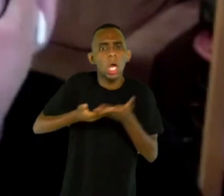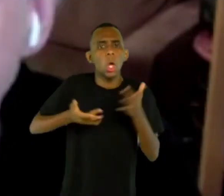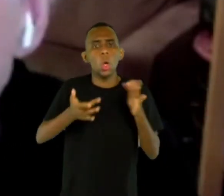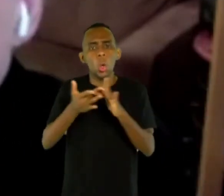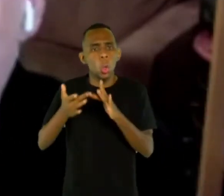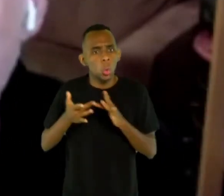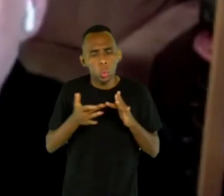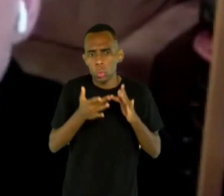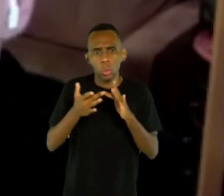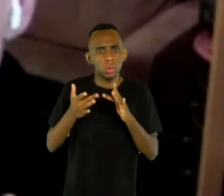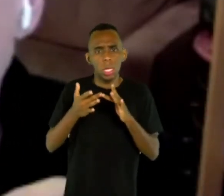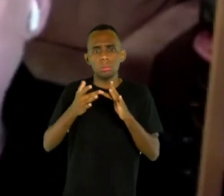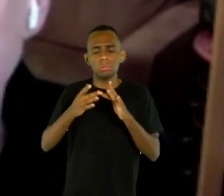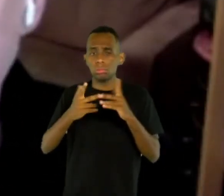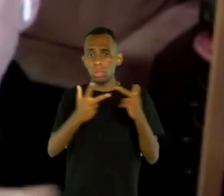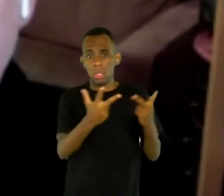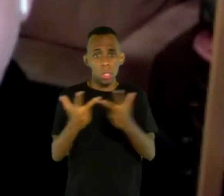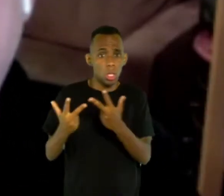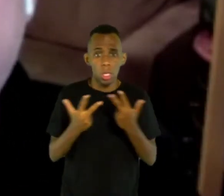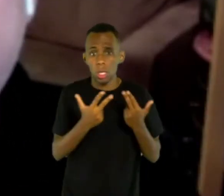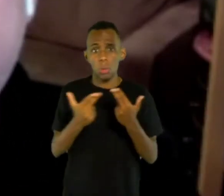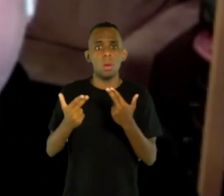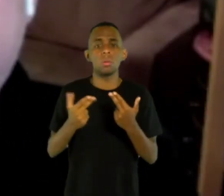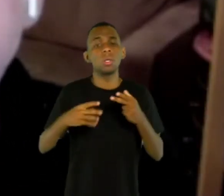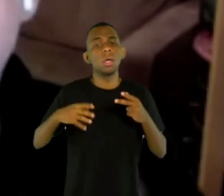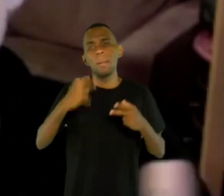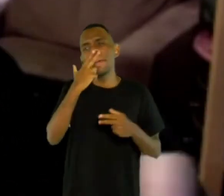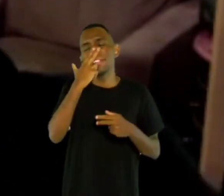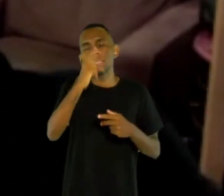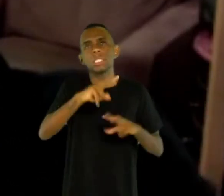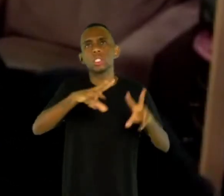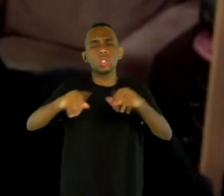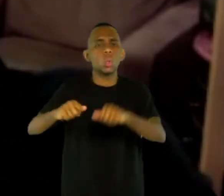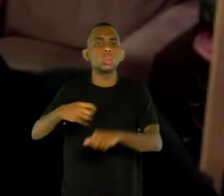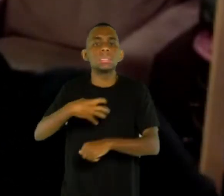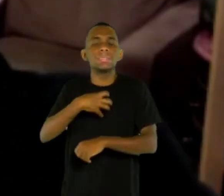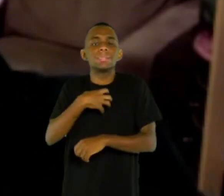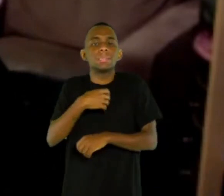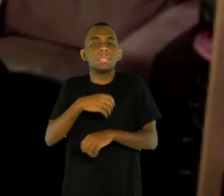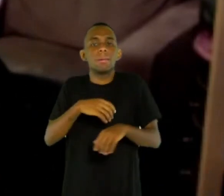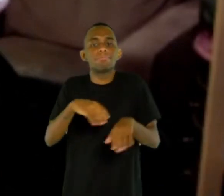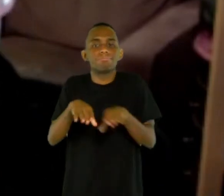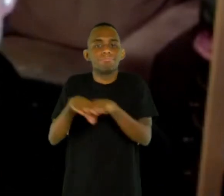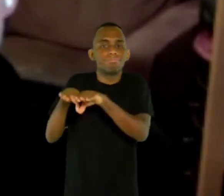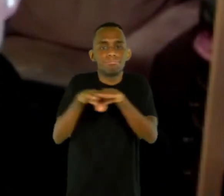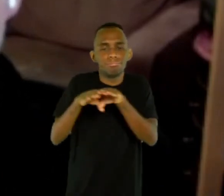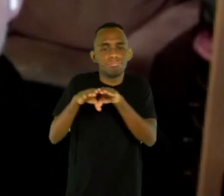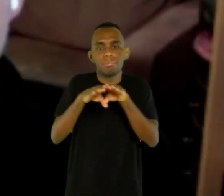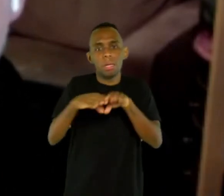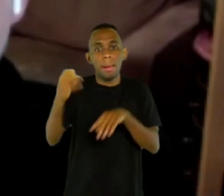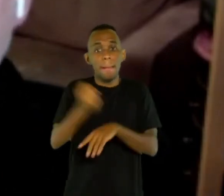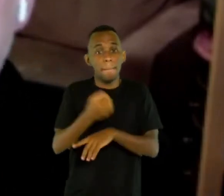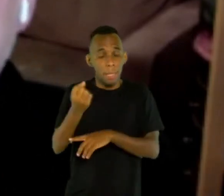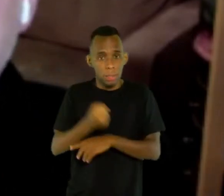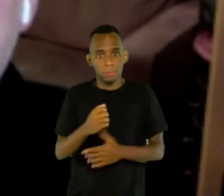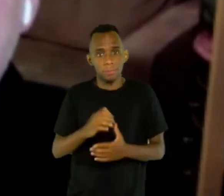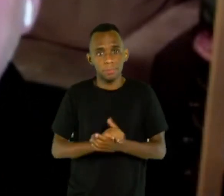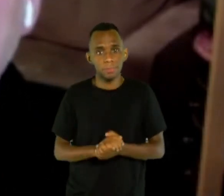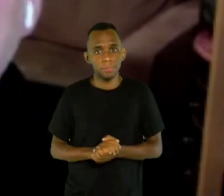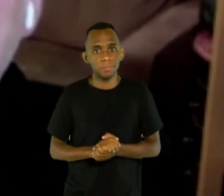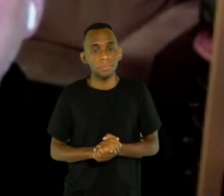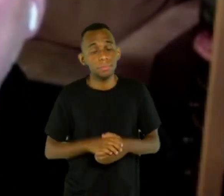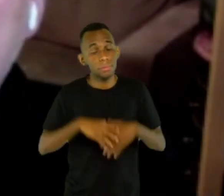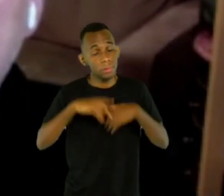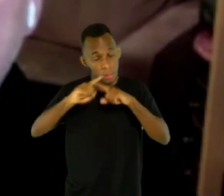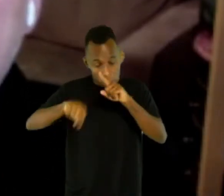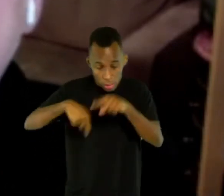da mesma maneira que nós nos tratávamos brancos. Mas aí, de repente, eu entro na